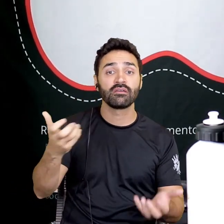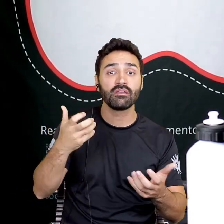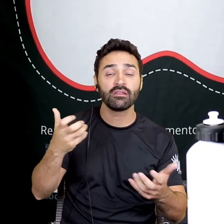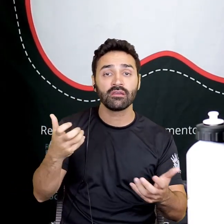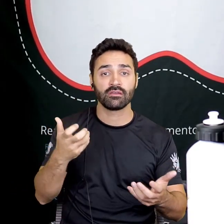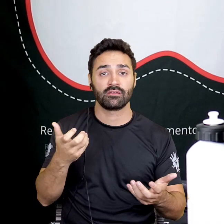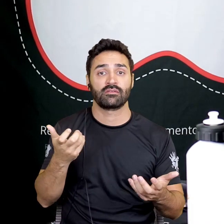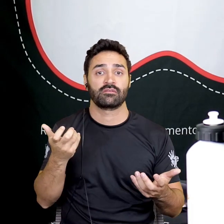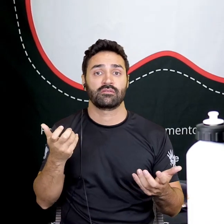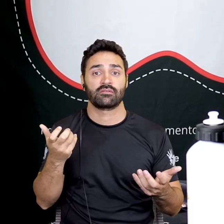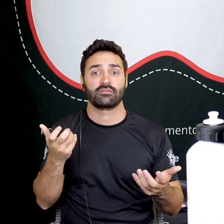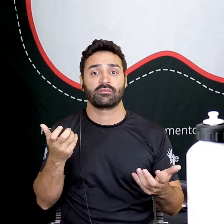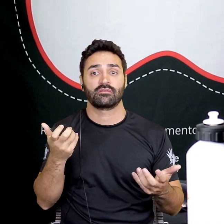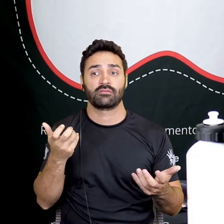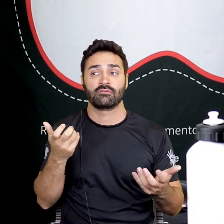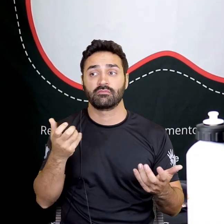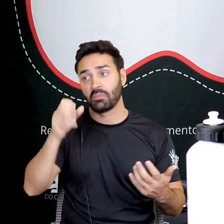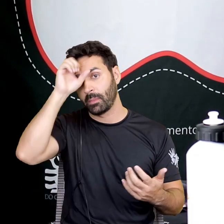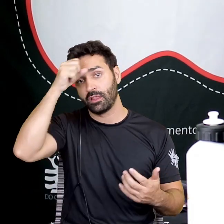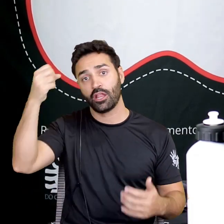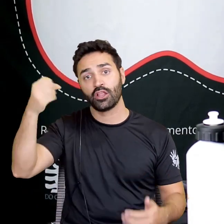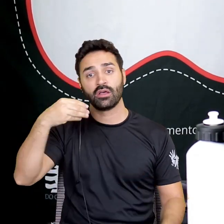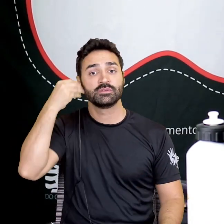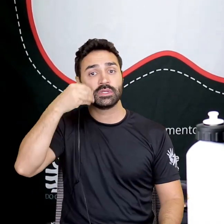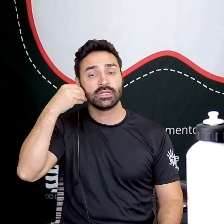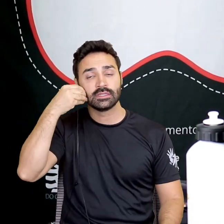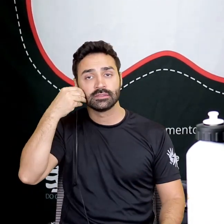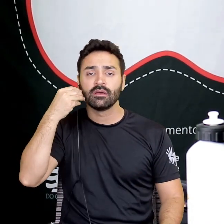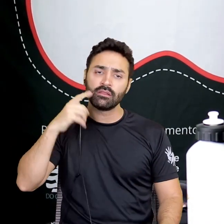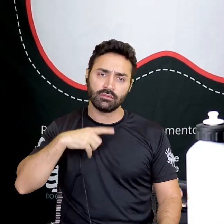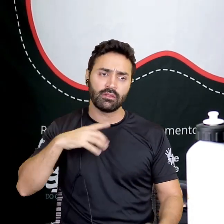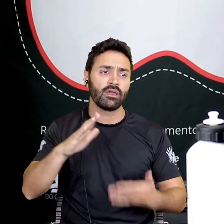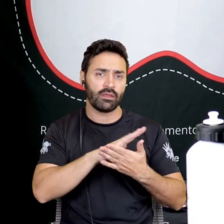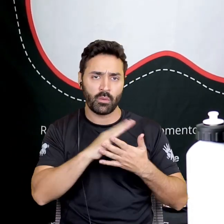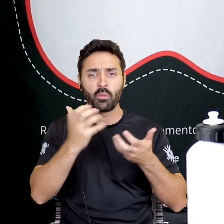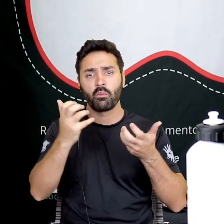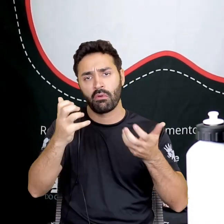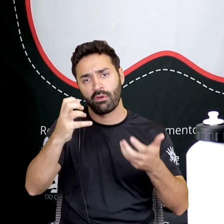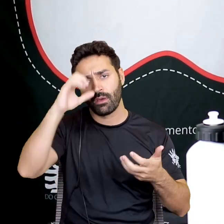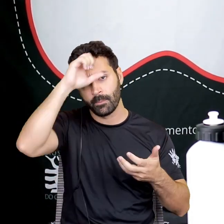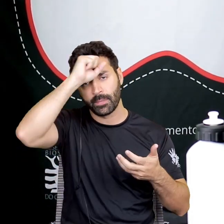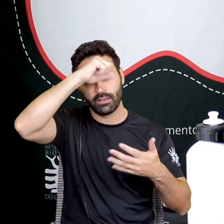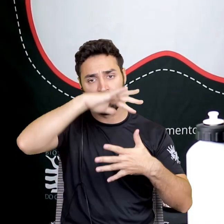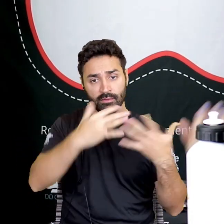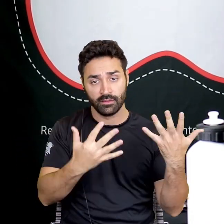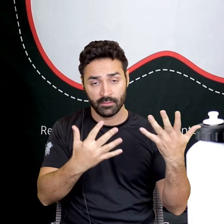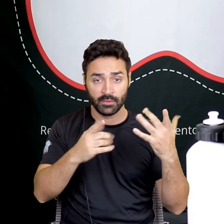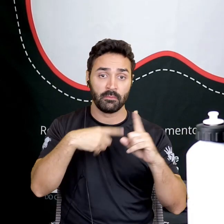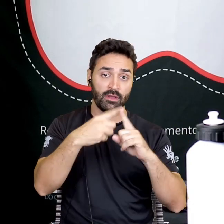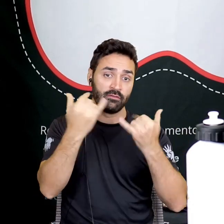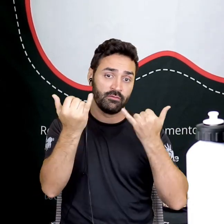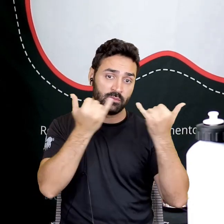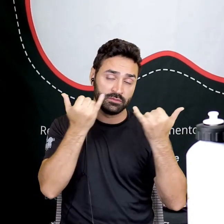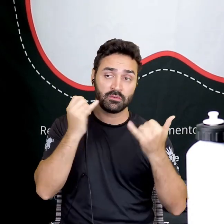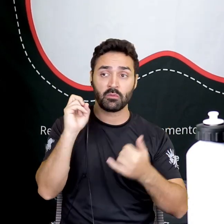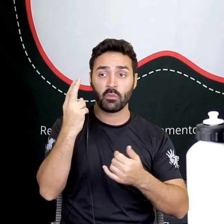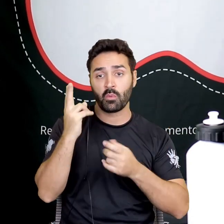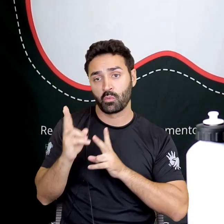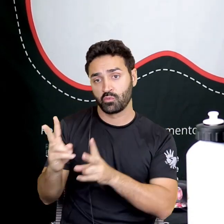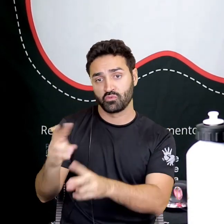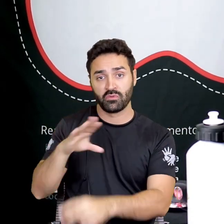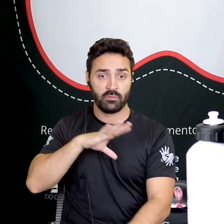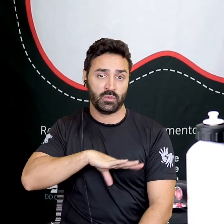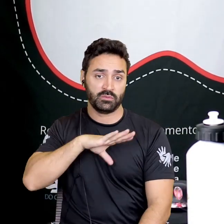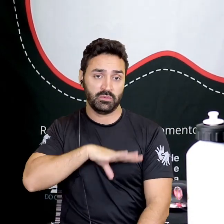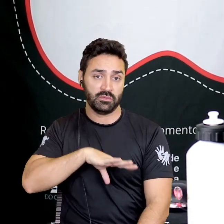trazer essas novas experiências. Tem pessoas que procuram aprender língua de sinais para ter acesso à informação, outras pessoas que usam só o português,